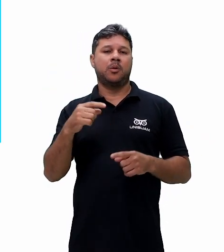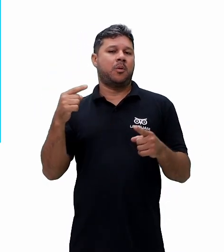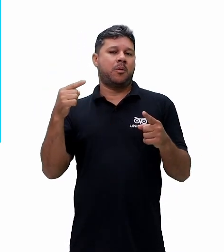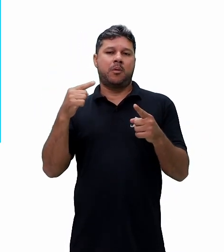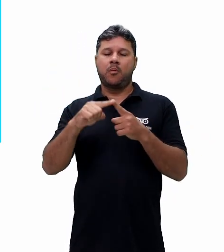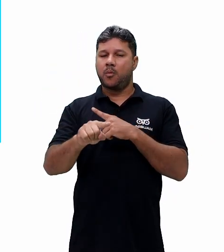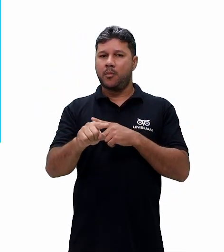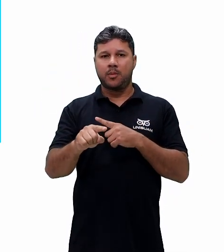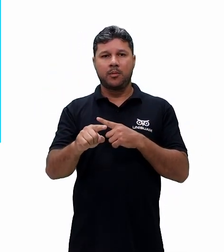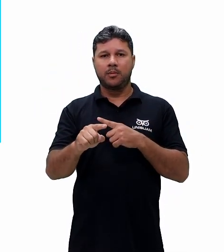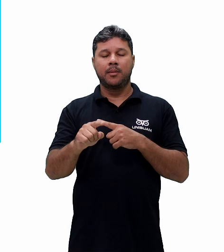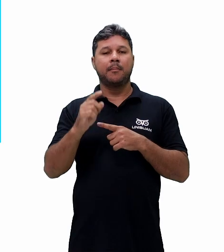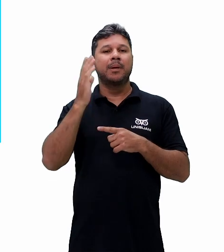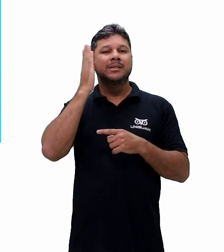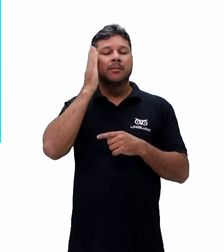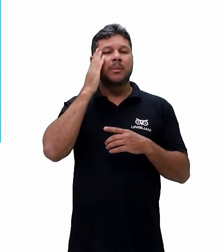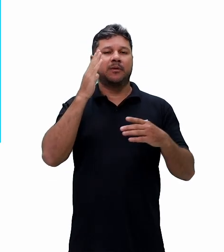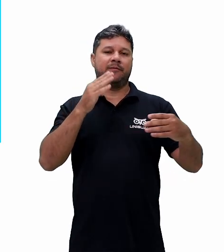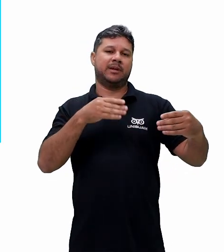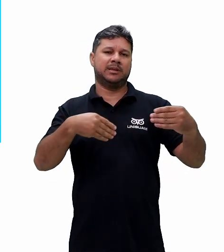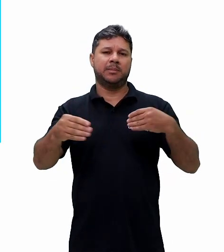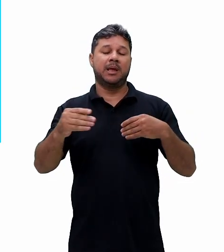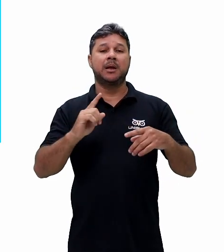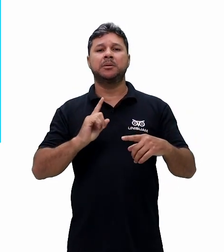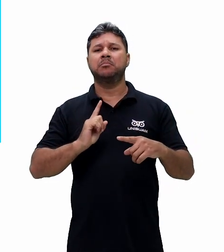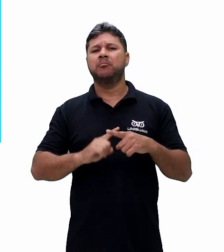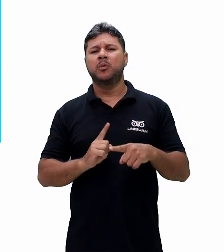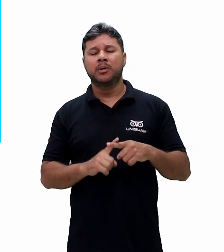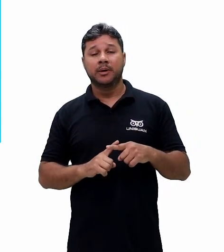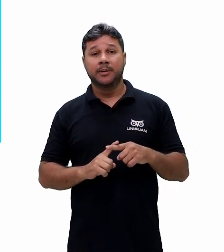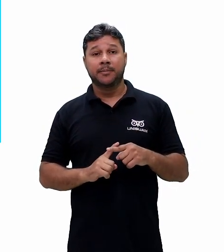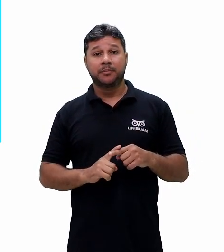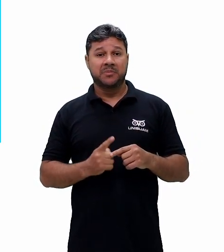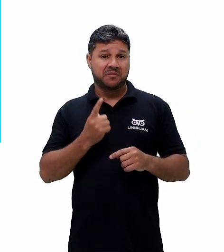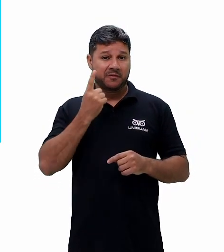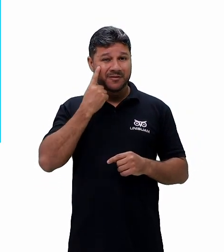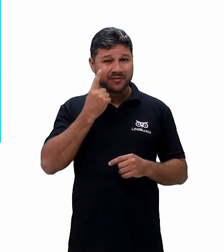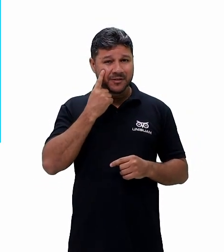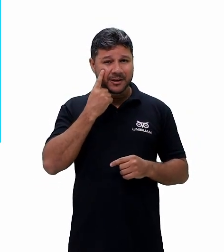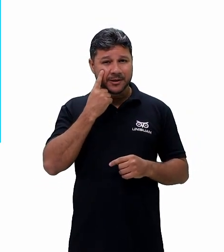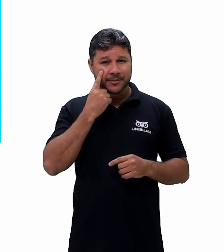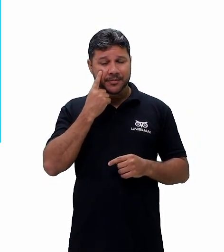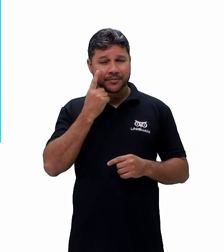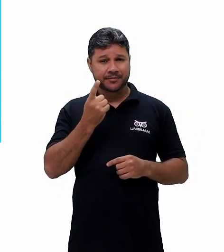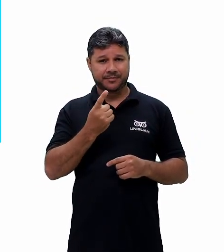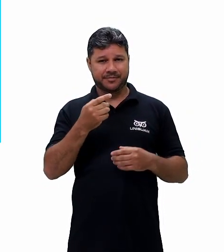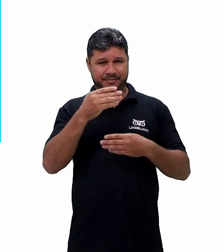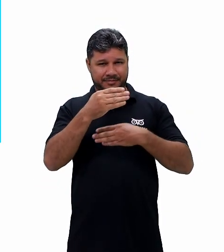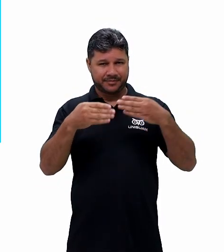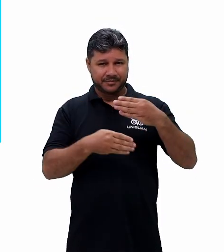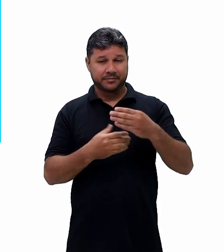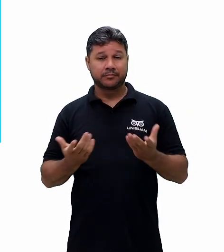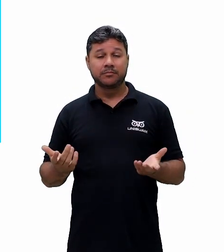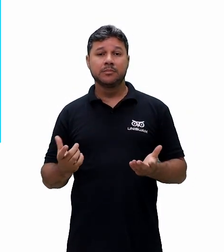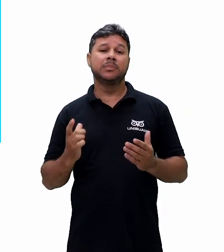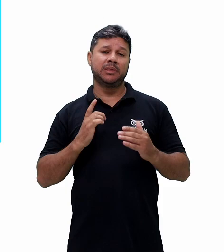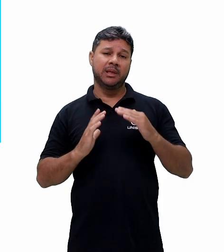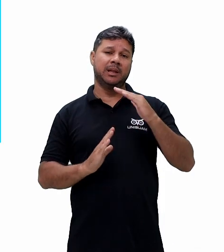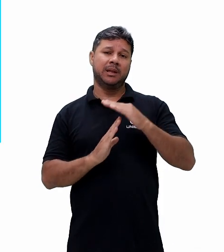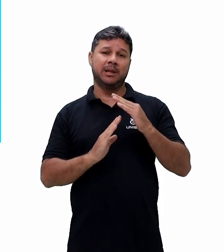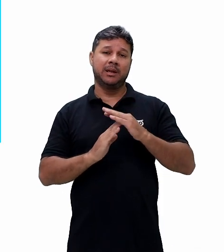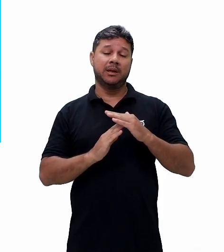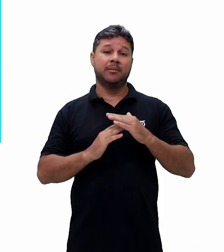mais indicado para se medir a flexibilidade. Por quê? Porque aqui e aqui eu tenho